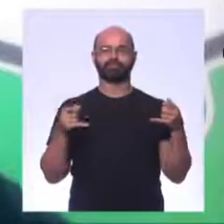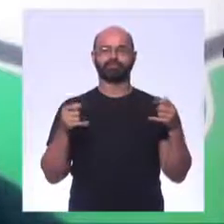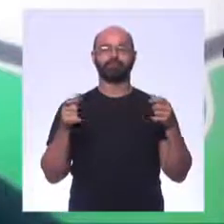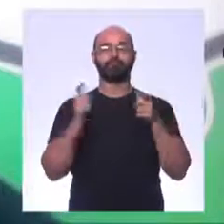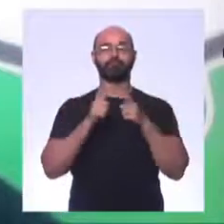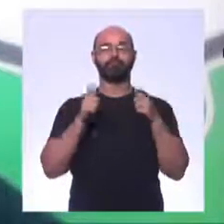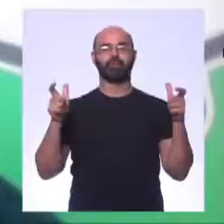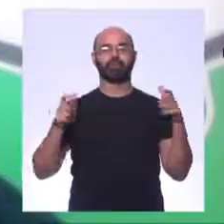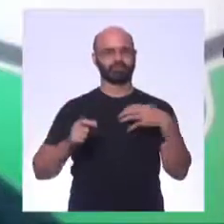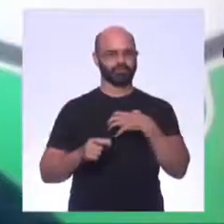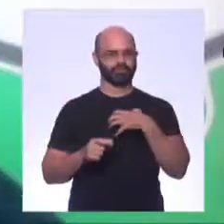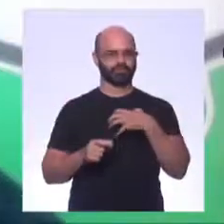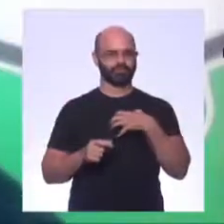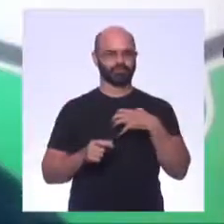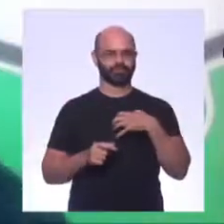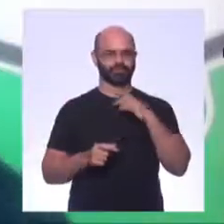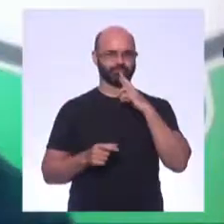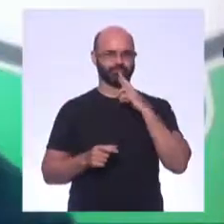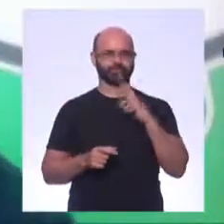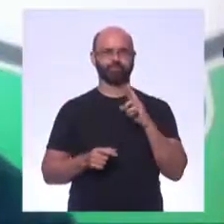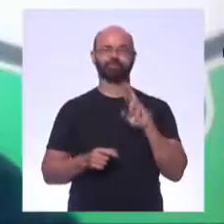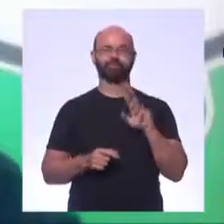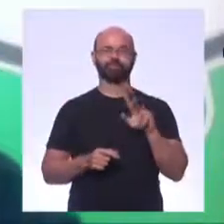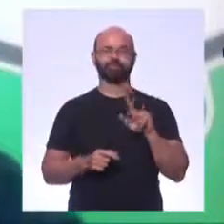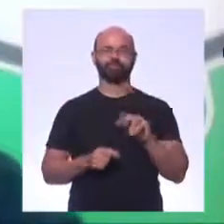forma. Ok? Passo a palavra.